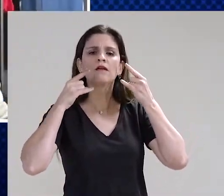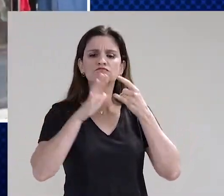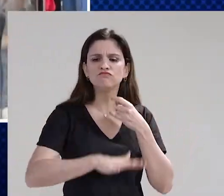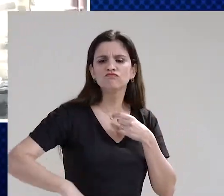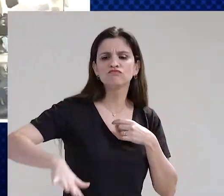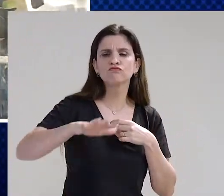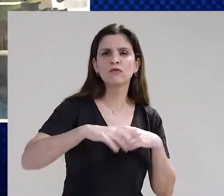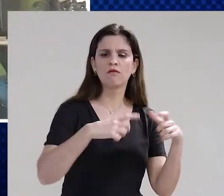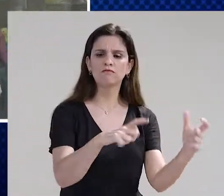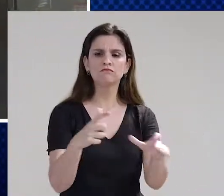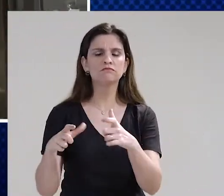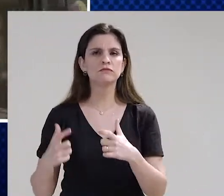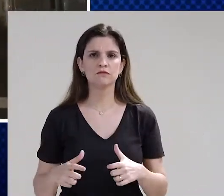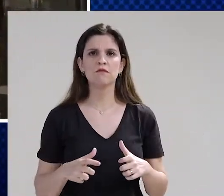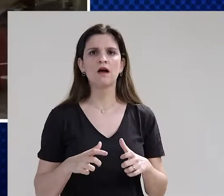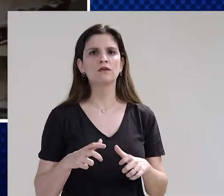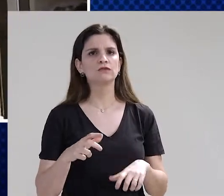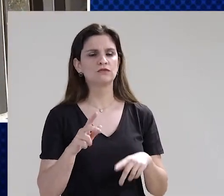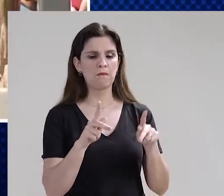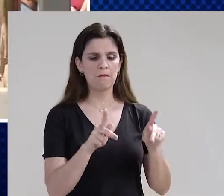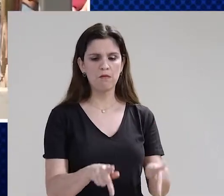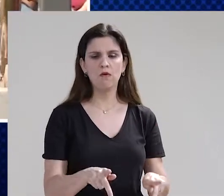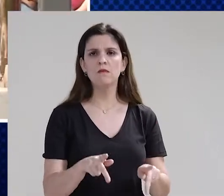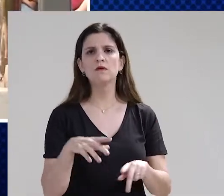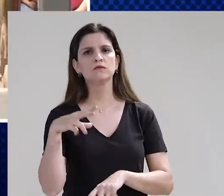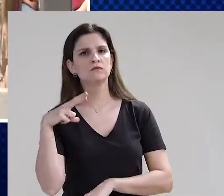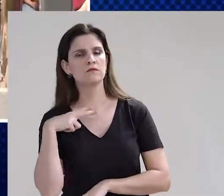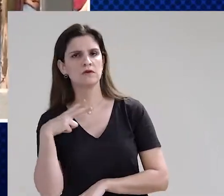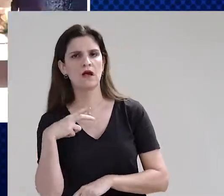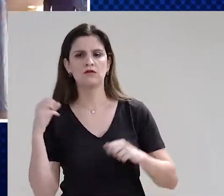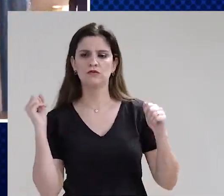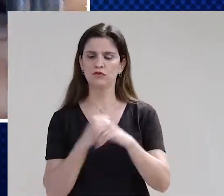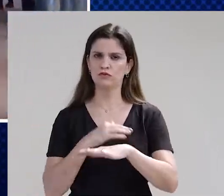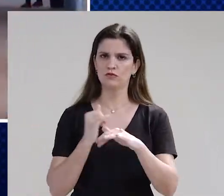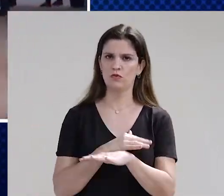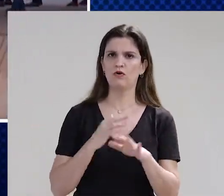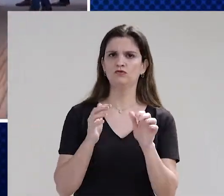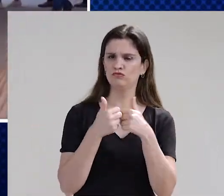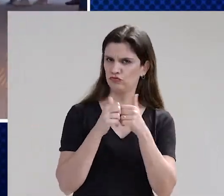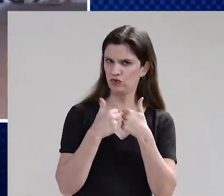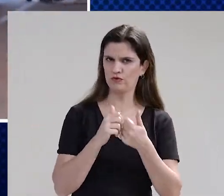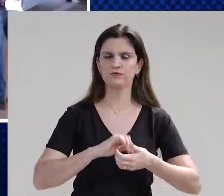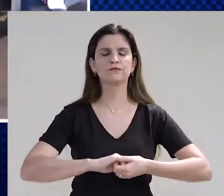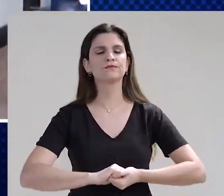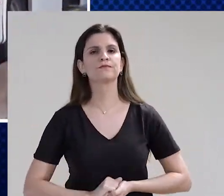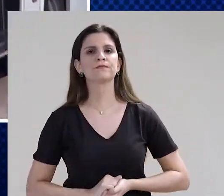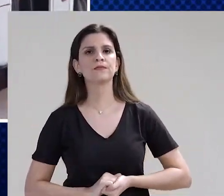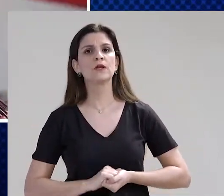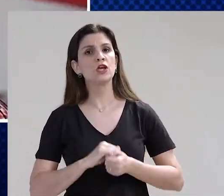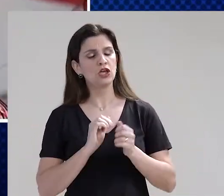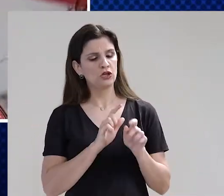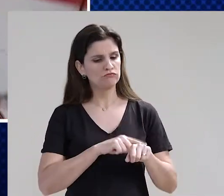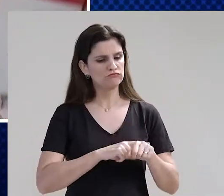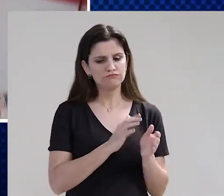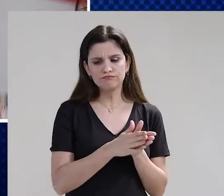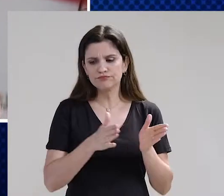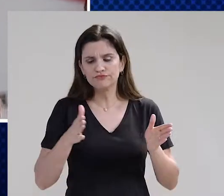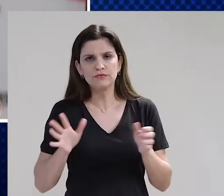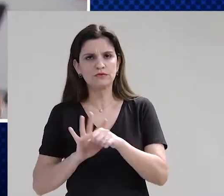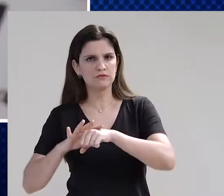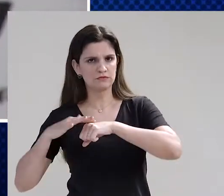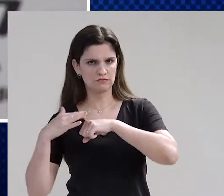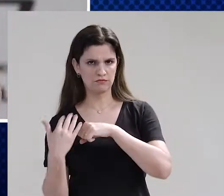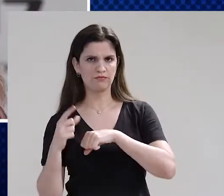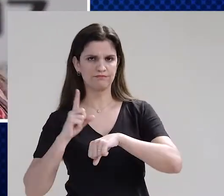de proteção para a circulação em espaços públicos e privados e ao transporte público, durante a vigência das medidas